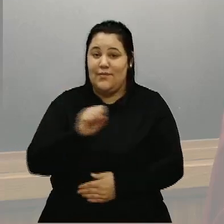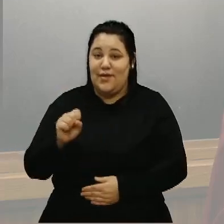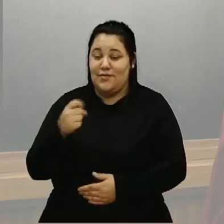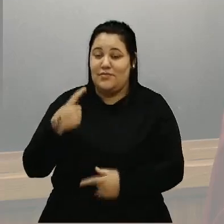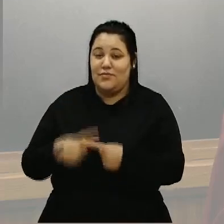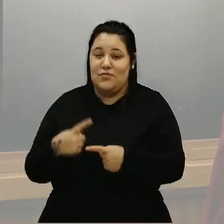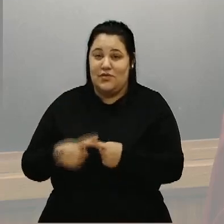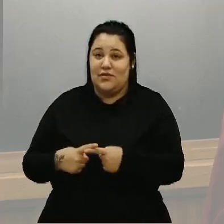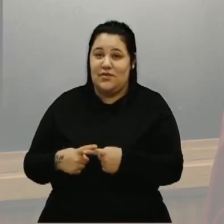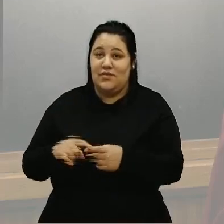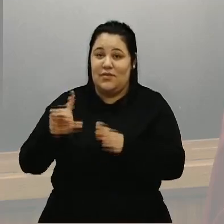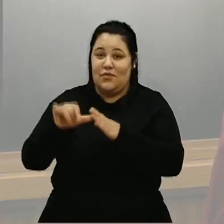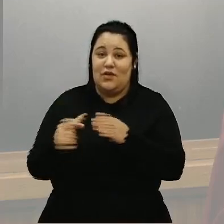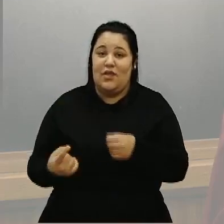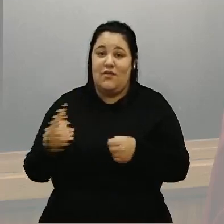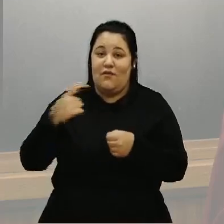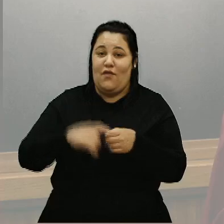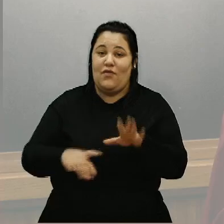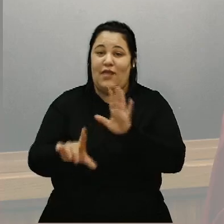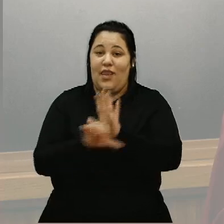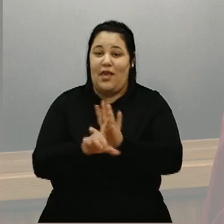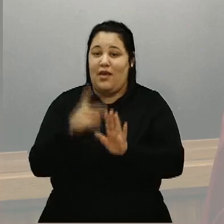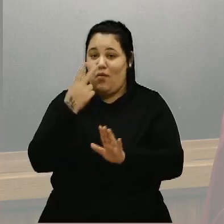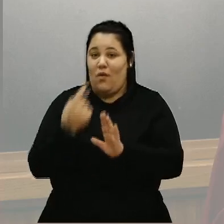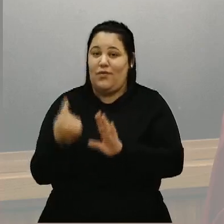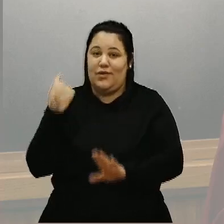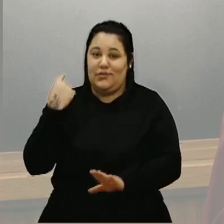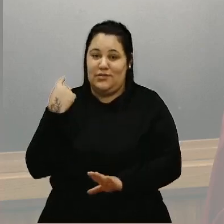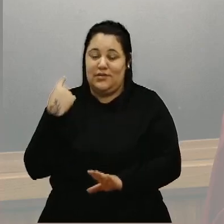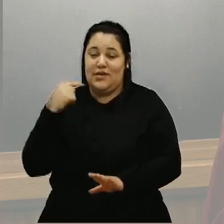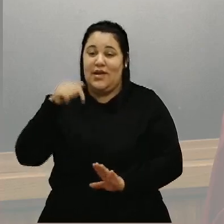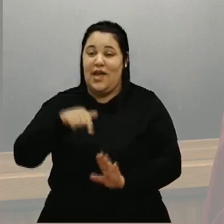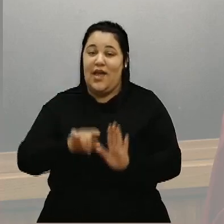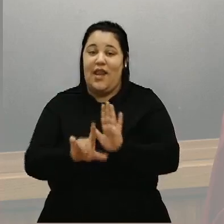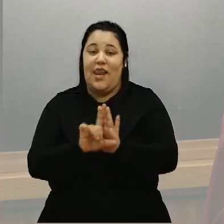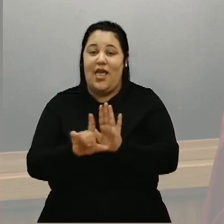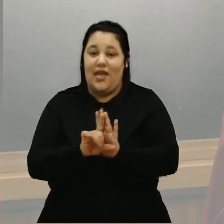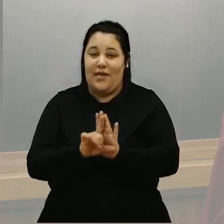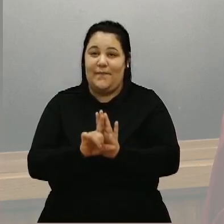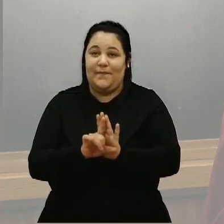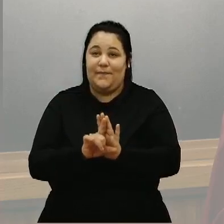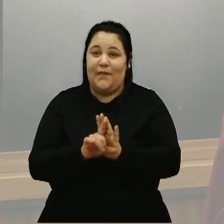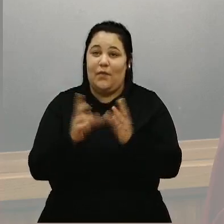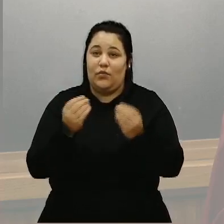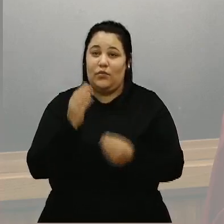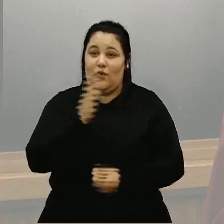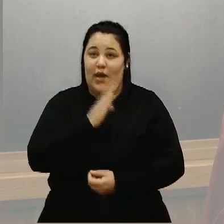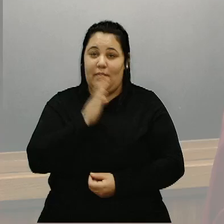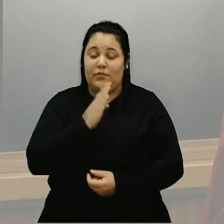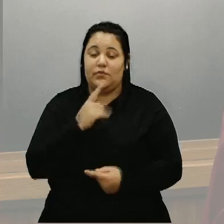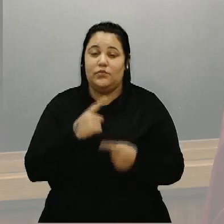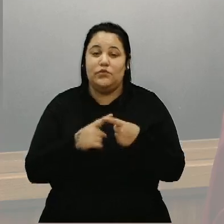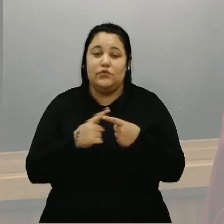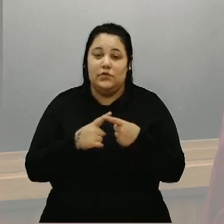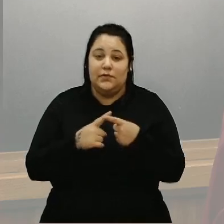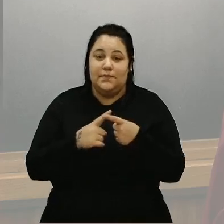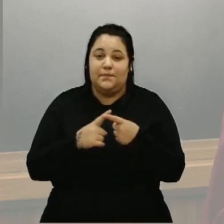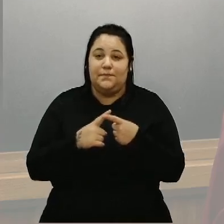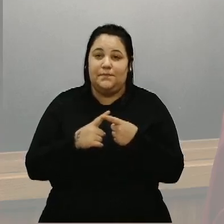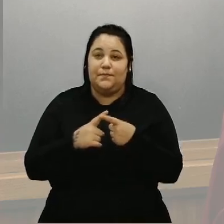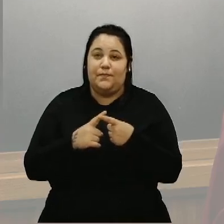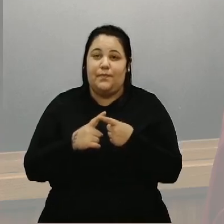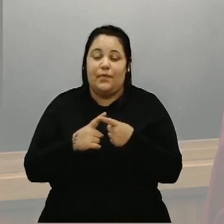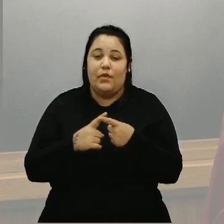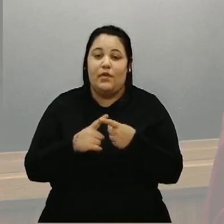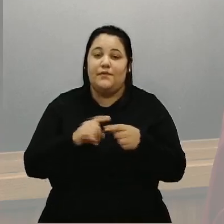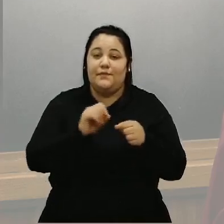ele volta à lei antiga. E esta lei, ela é bastante ágil, porque ela nada mais faz